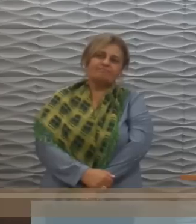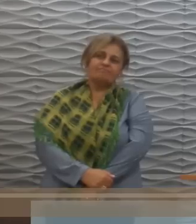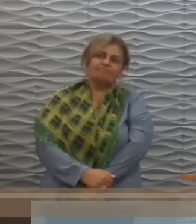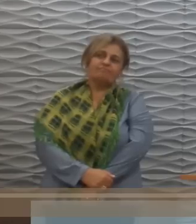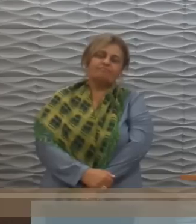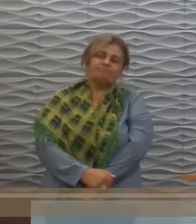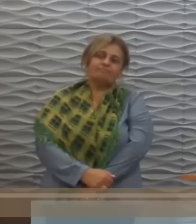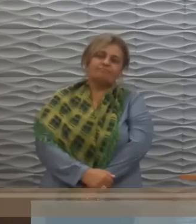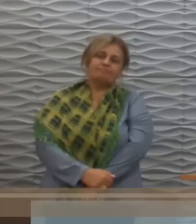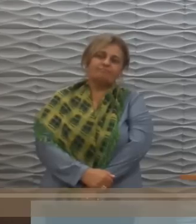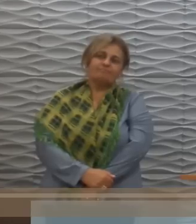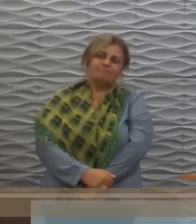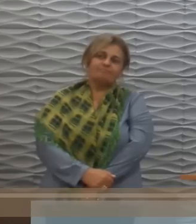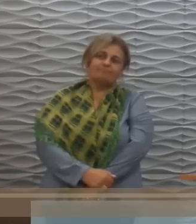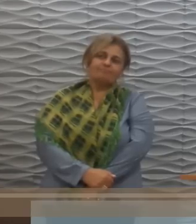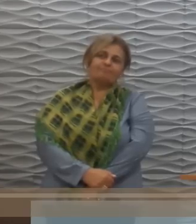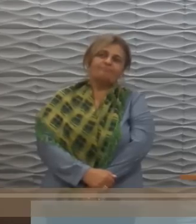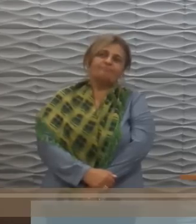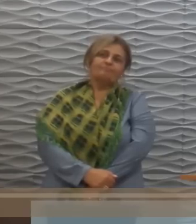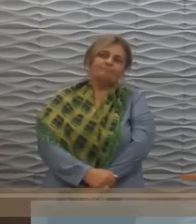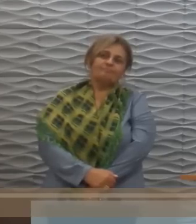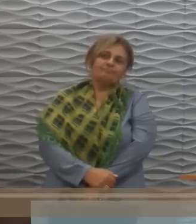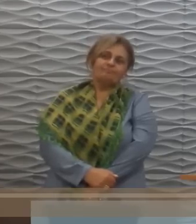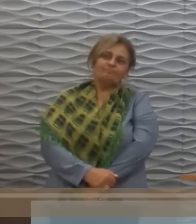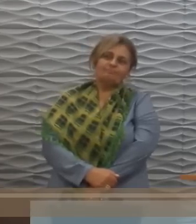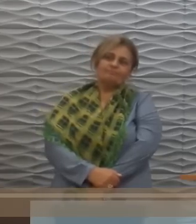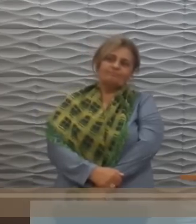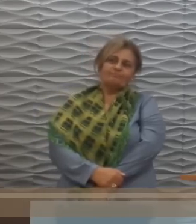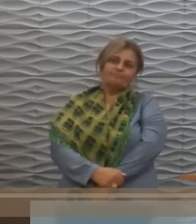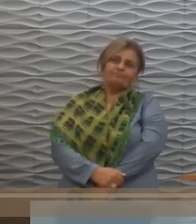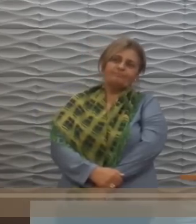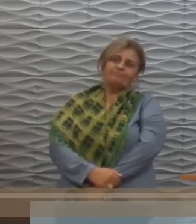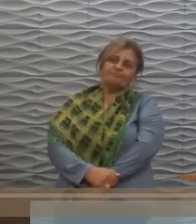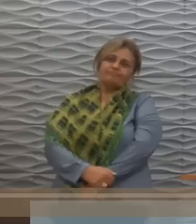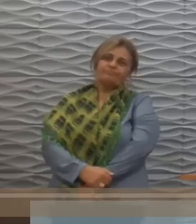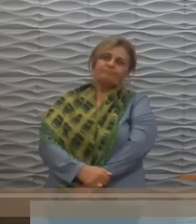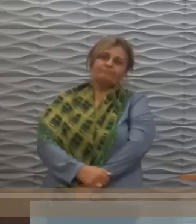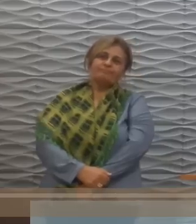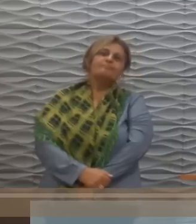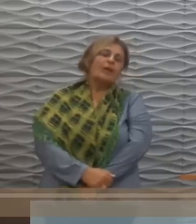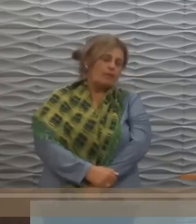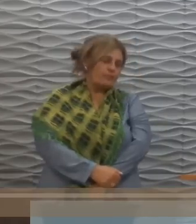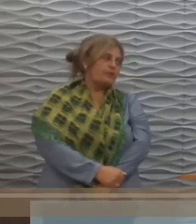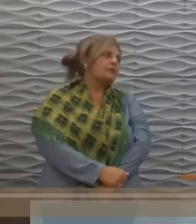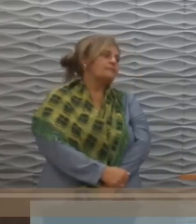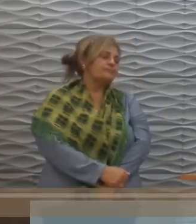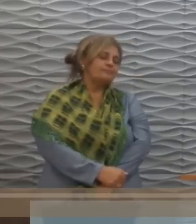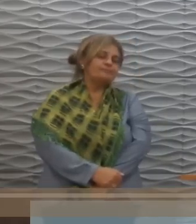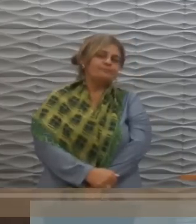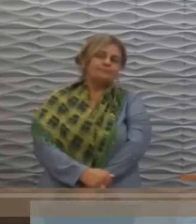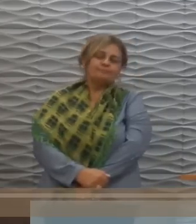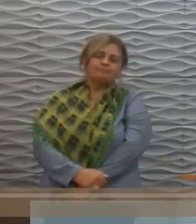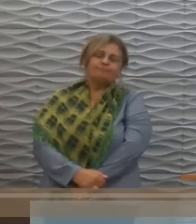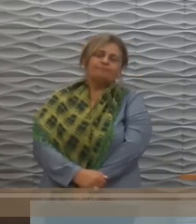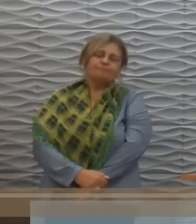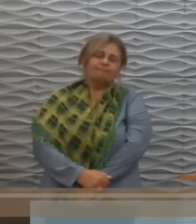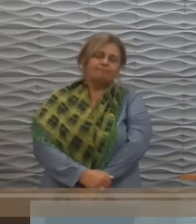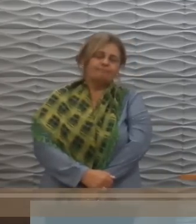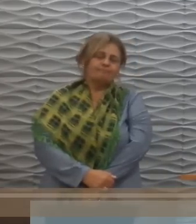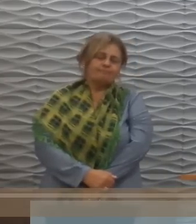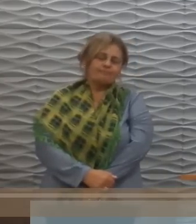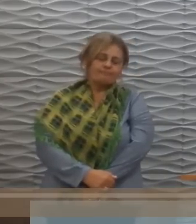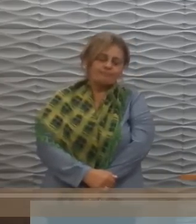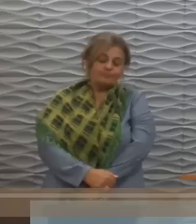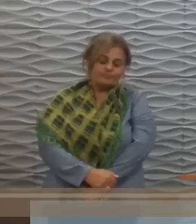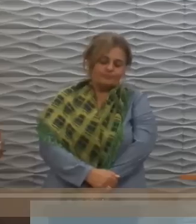voz ativa dentro da sua casa e dentro do seu lar. Eu gostaria de orar pela sua família, posso? Aleluia. Feche seus olhos.